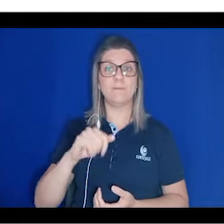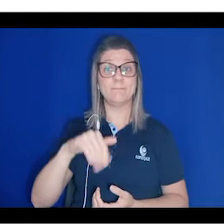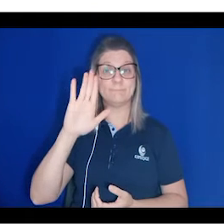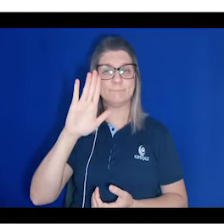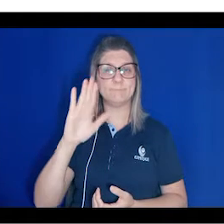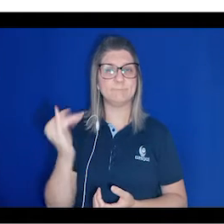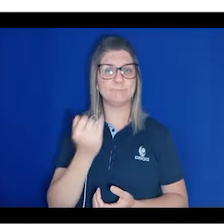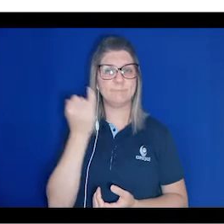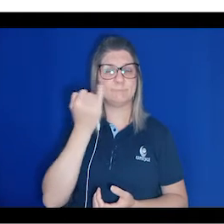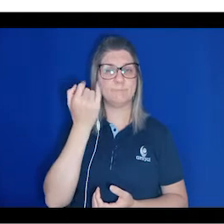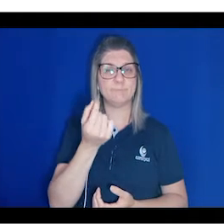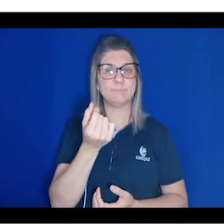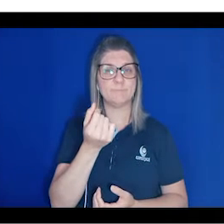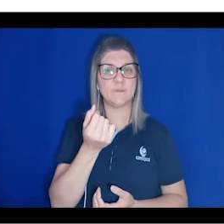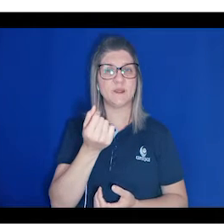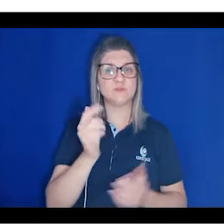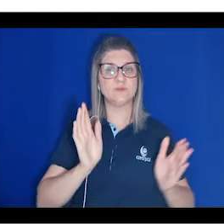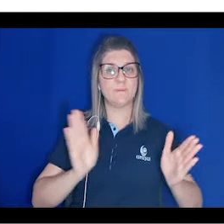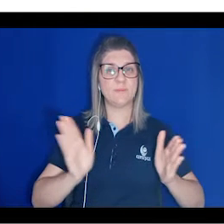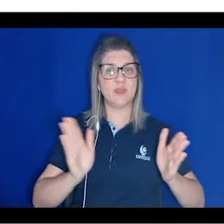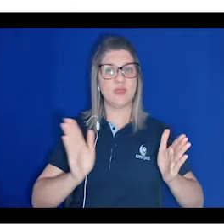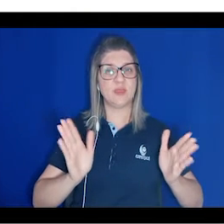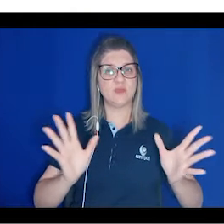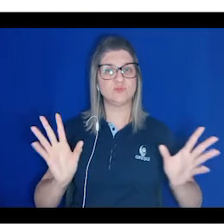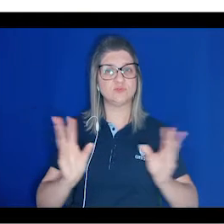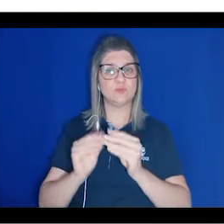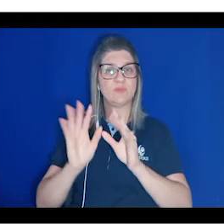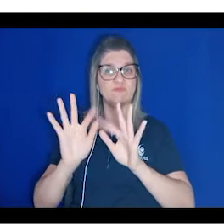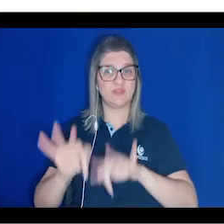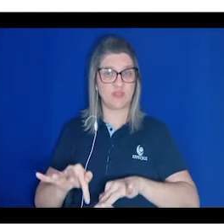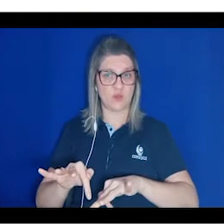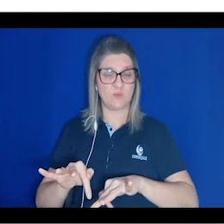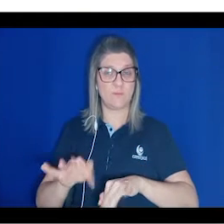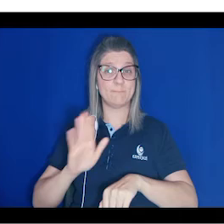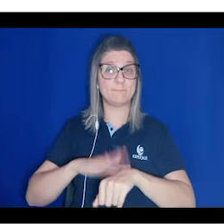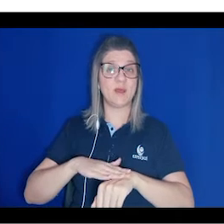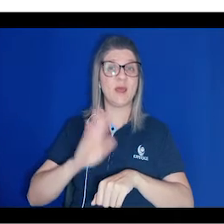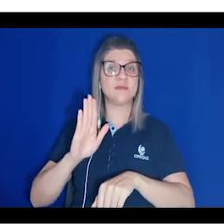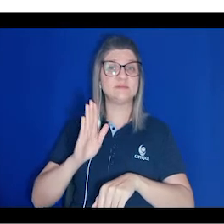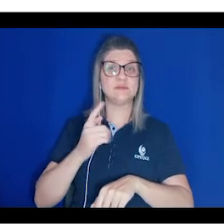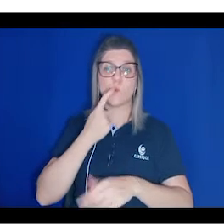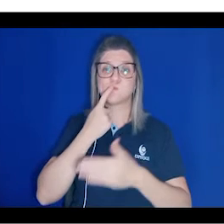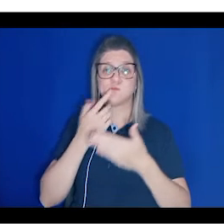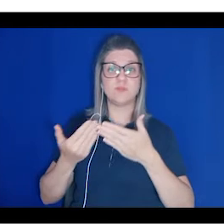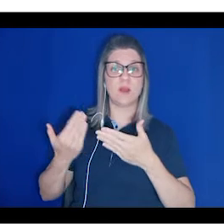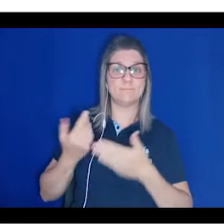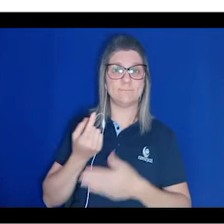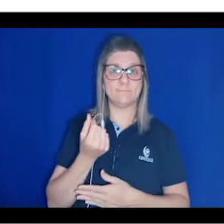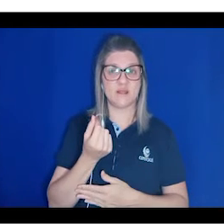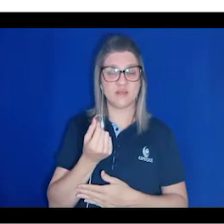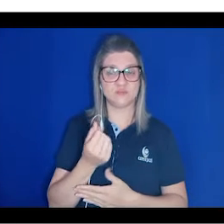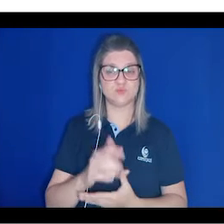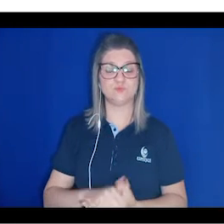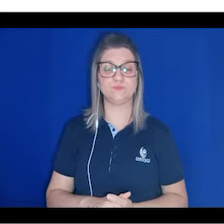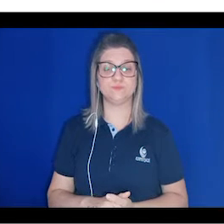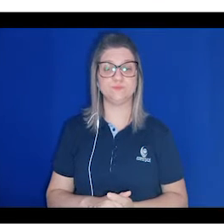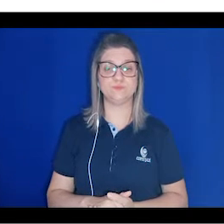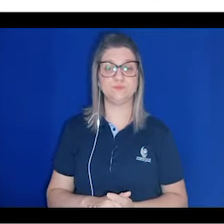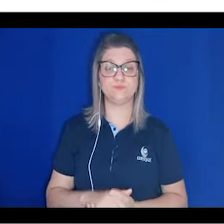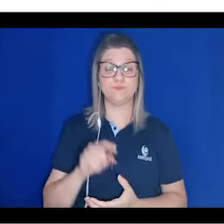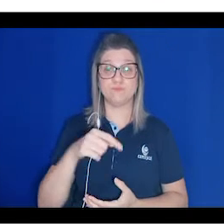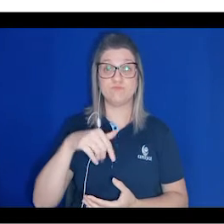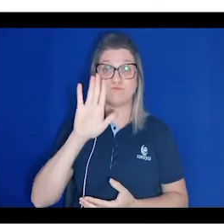aos preços do final da série, ou seja, aos preços mais recentes. A média móvel exponencial fica